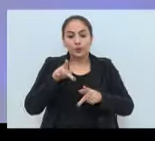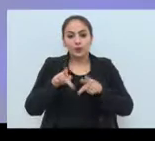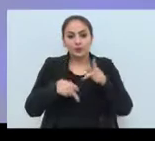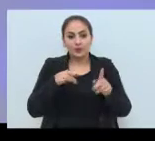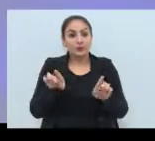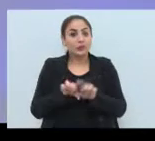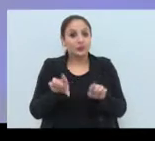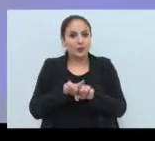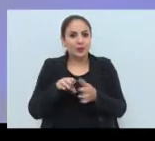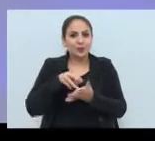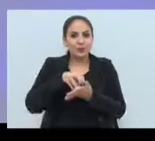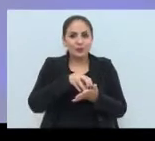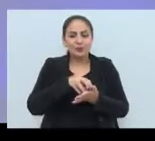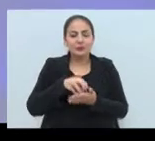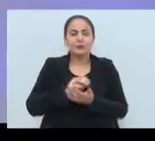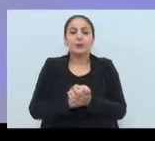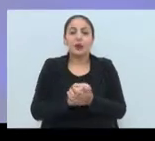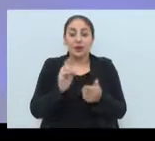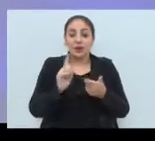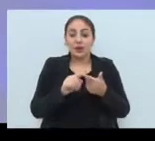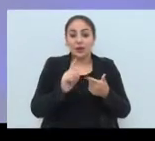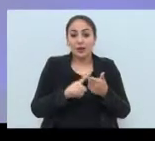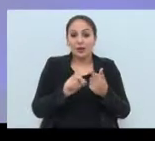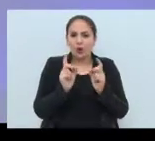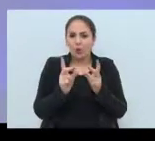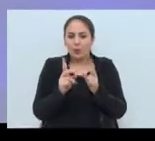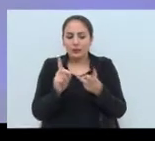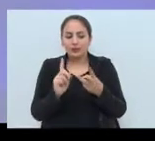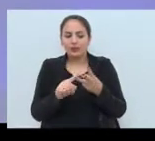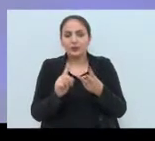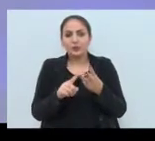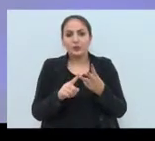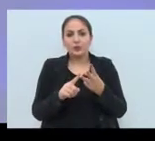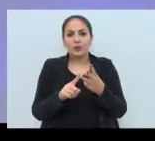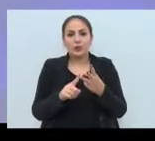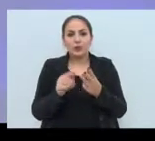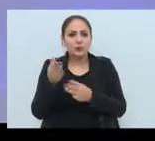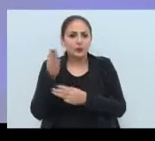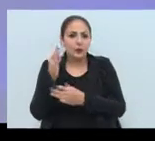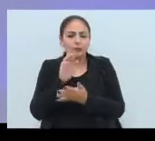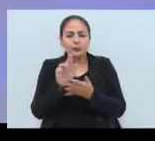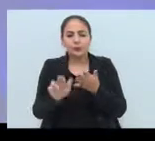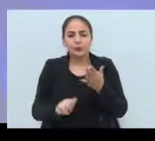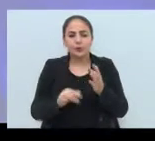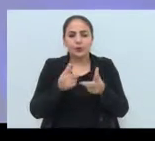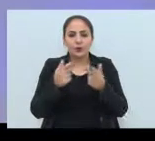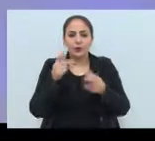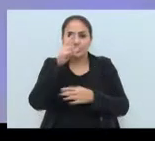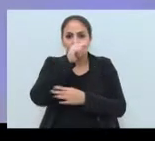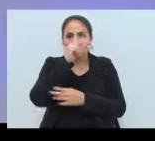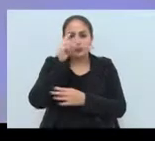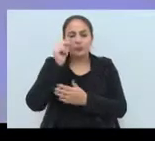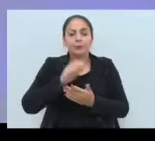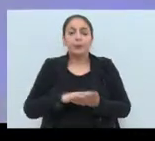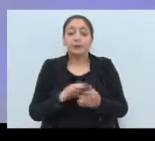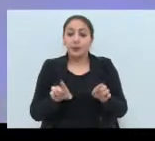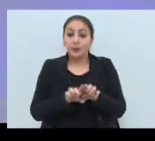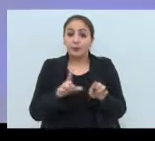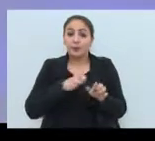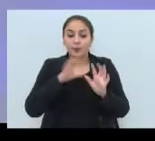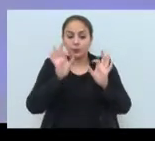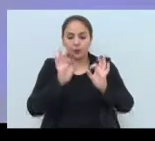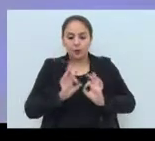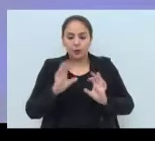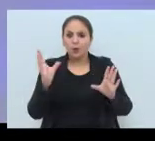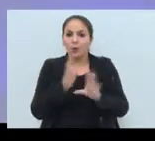como comércio, alimentação, rede hoteleira e programas da prefeitura. A ferramenta possui ainda a programação